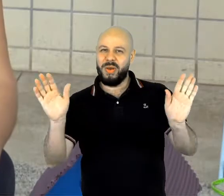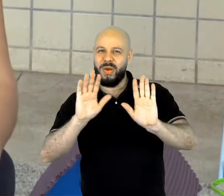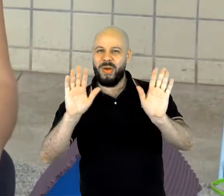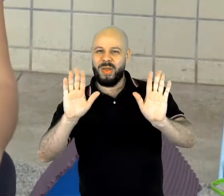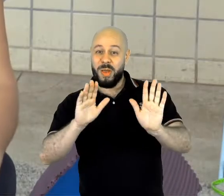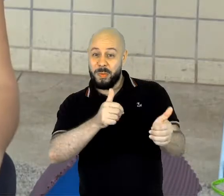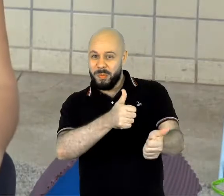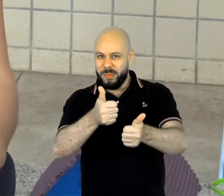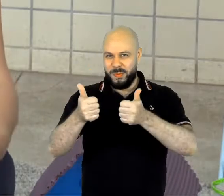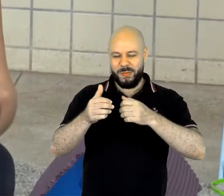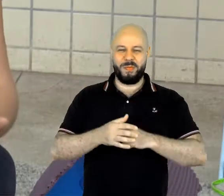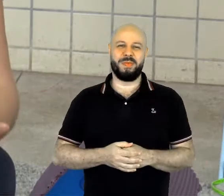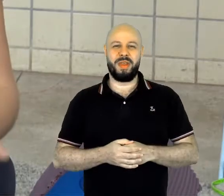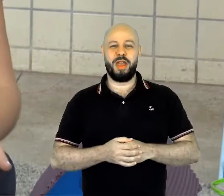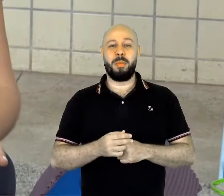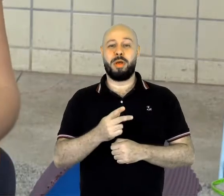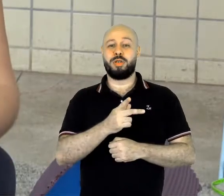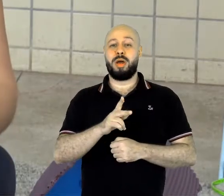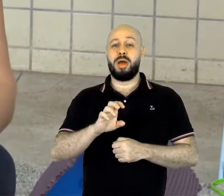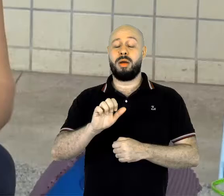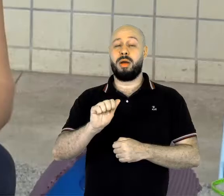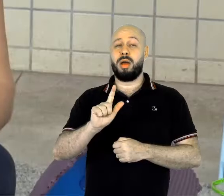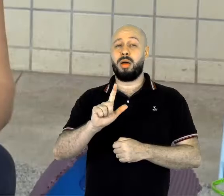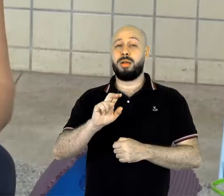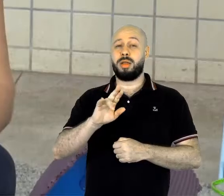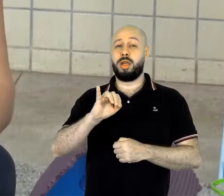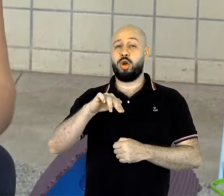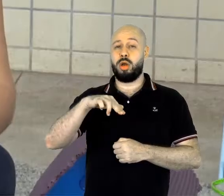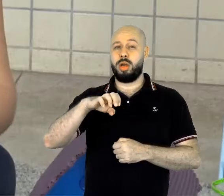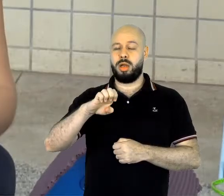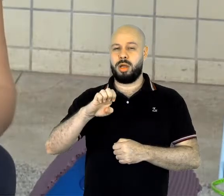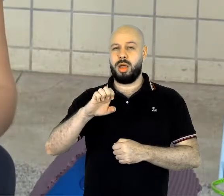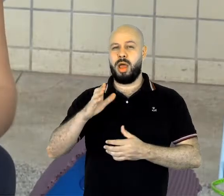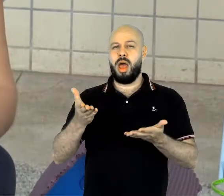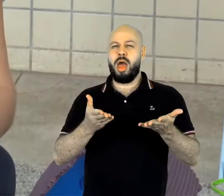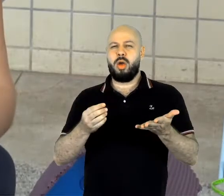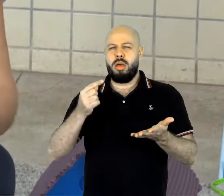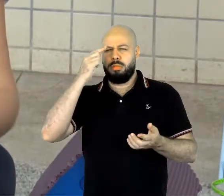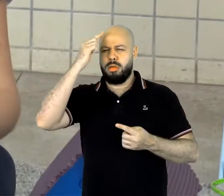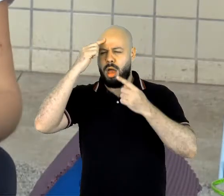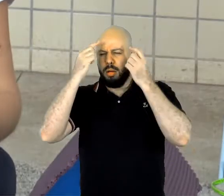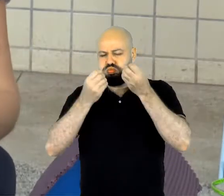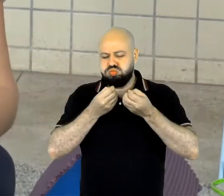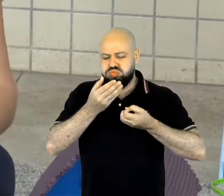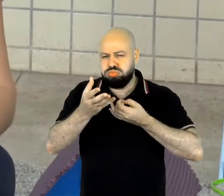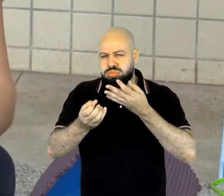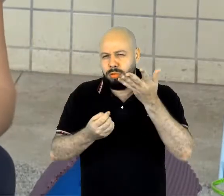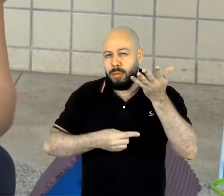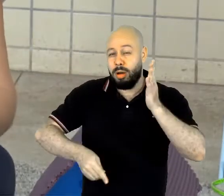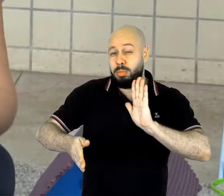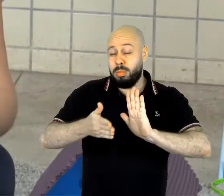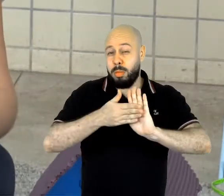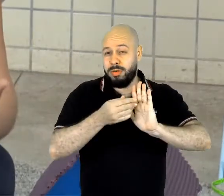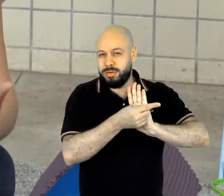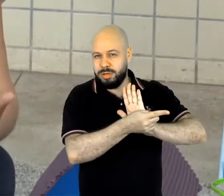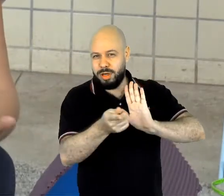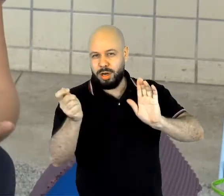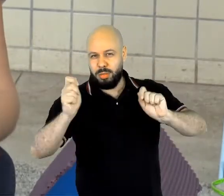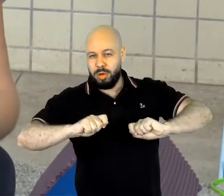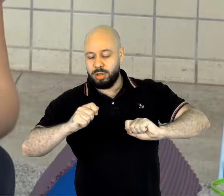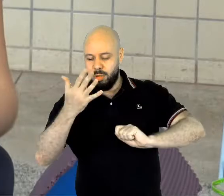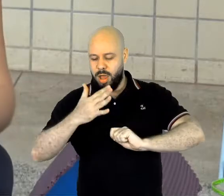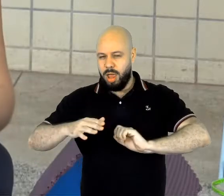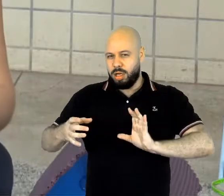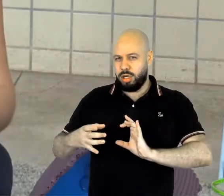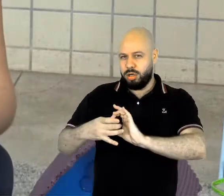Olá, tudo bem? Eu sou a professora Alcione e hoje eu vim trazer ideias maravilhosas de propostas que você poderá estar fazendo aí com sua